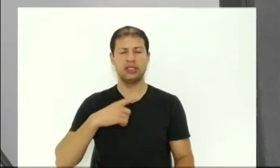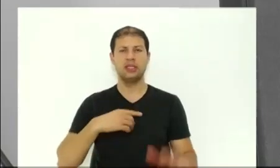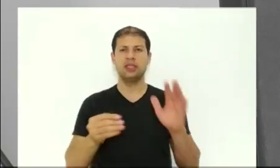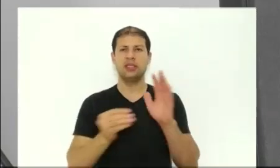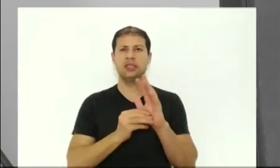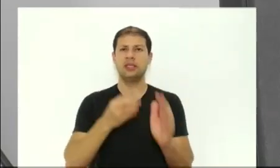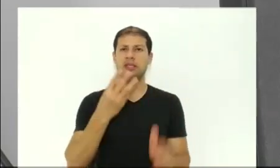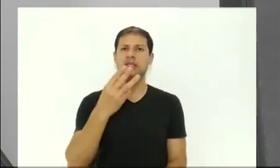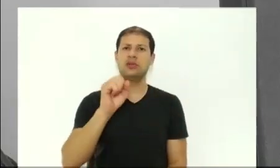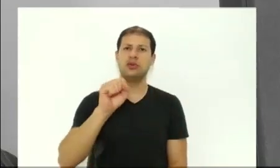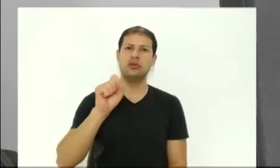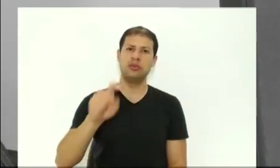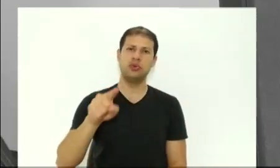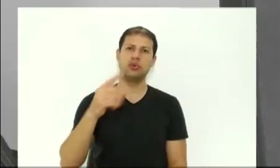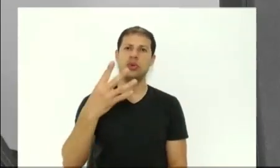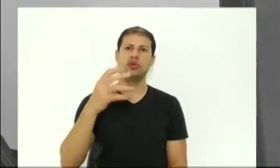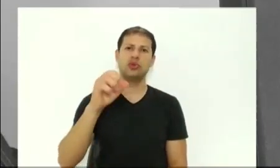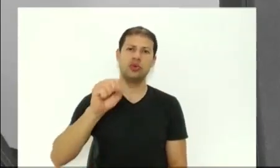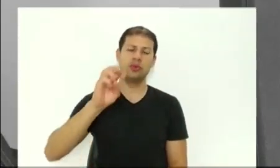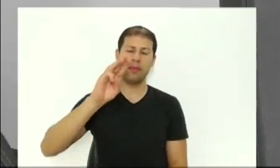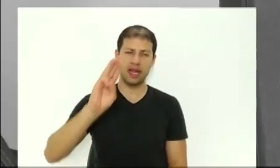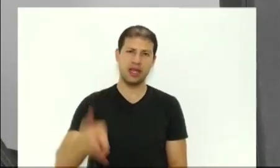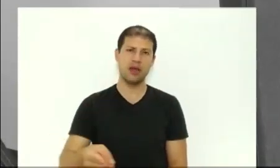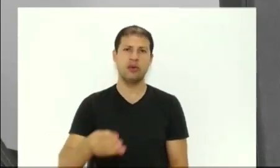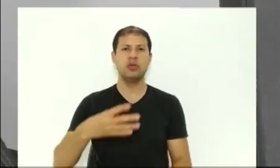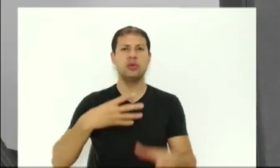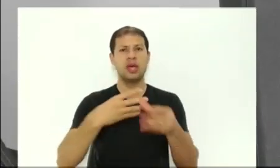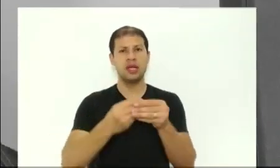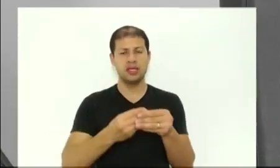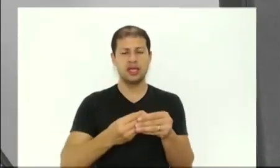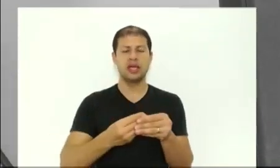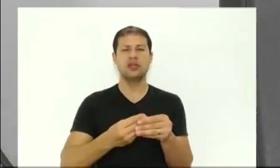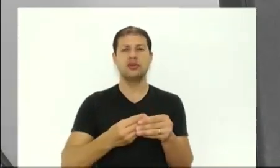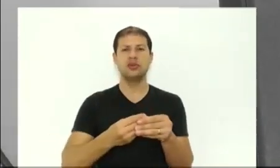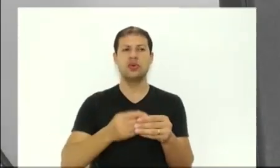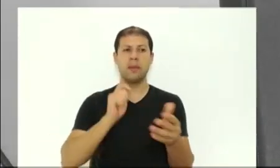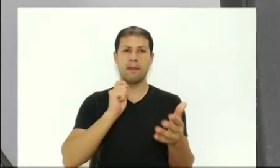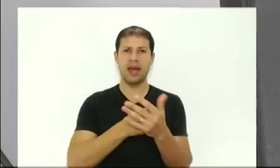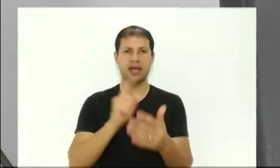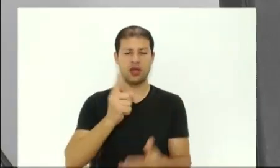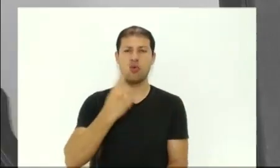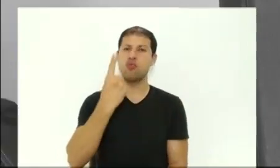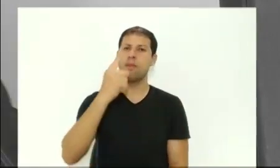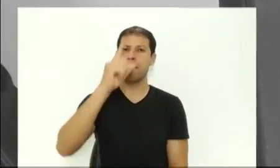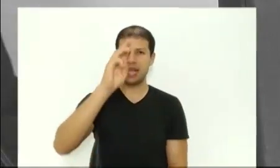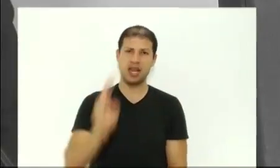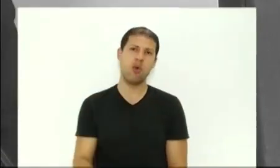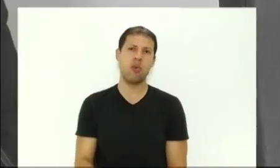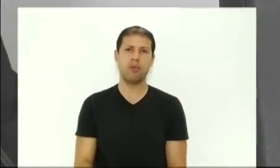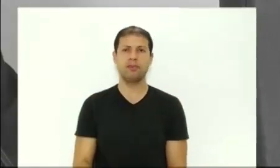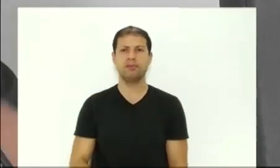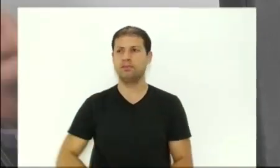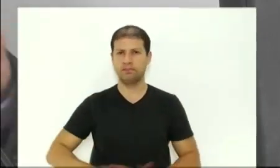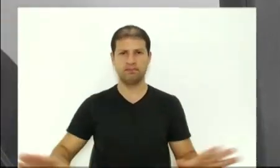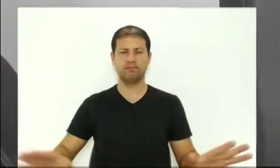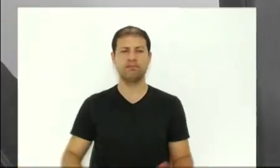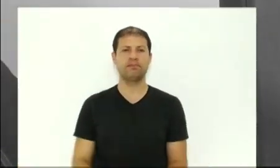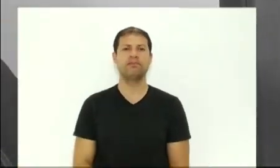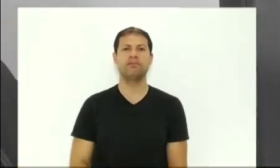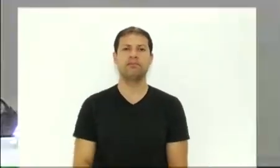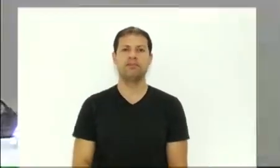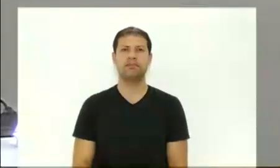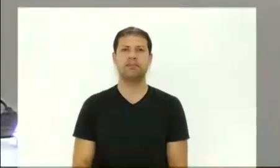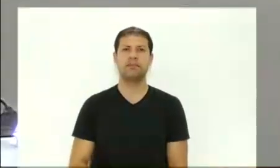38,48 milhões e no anexo renúncia 1 milhão. Sem mais, só isso.